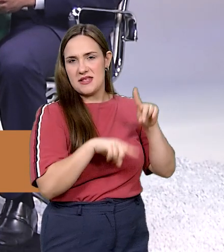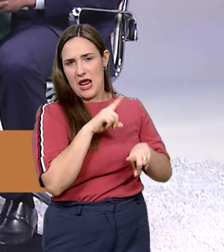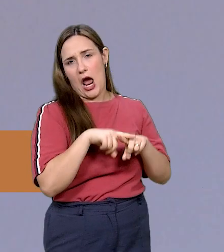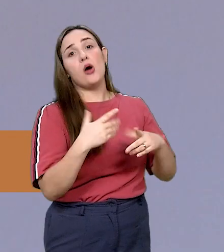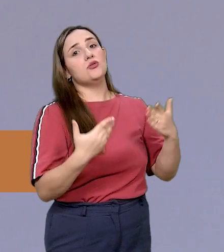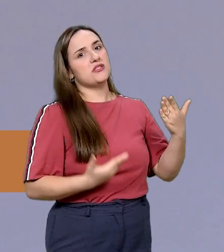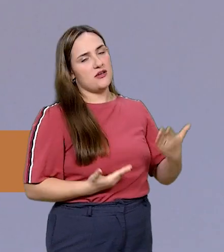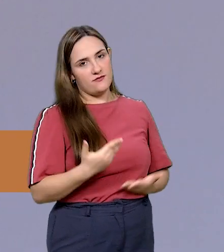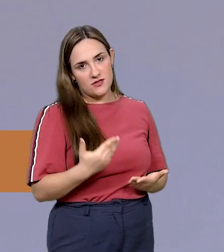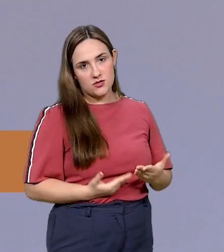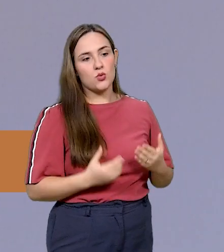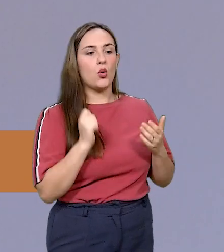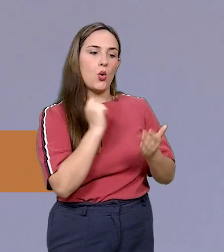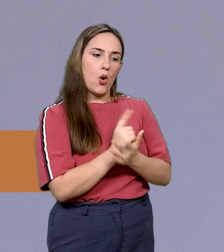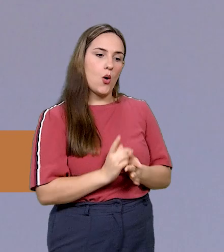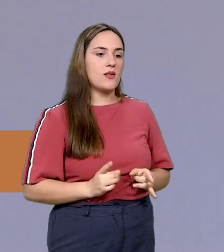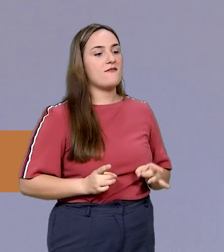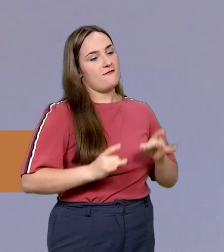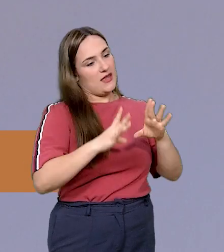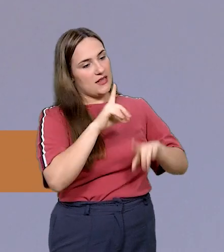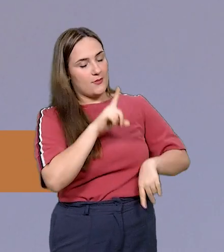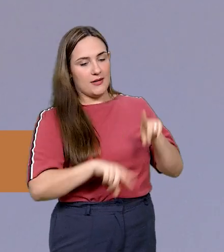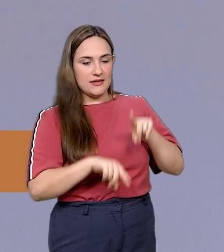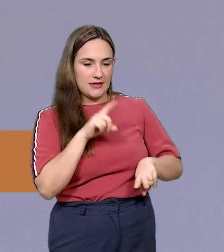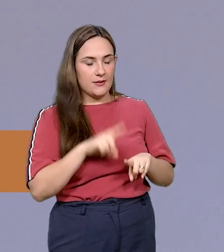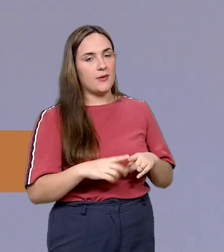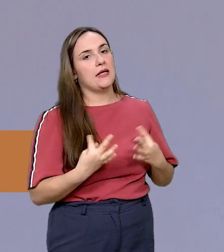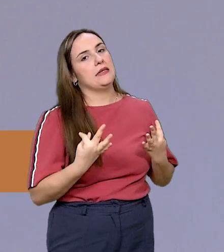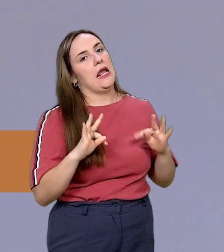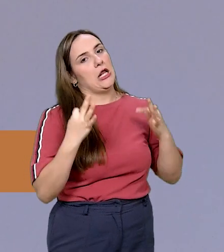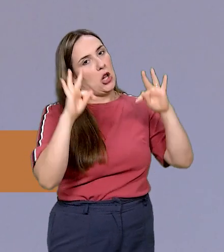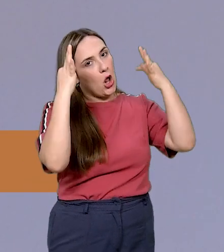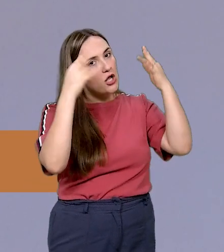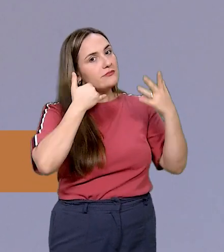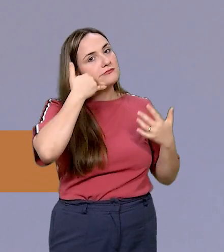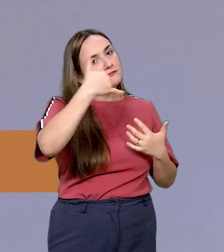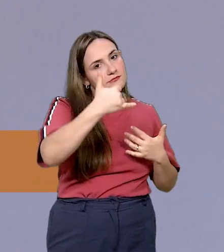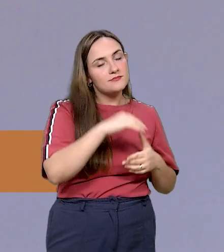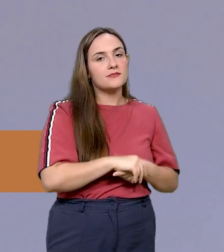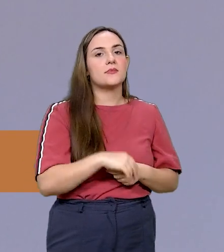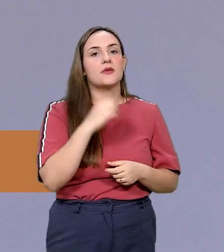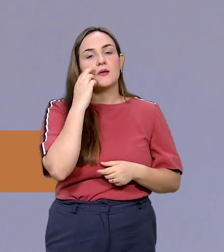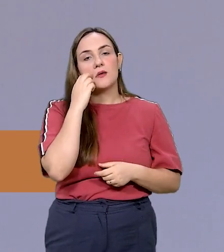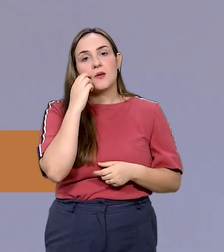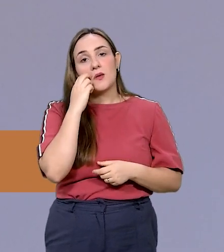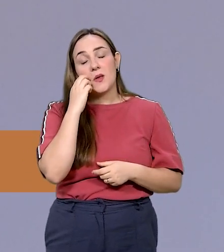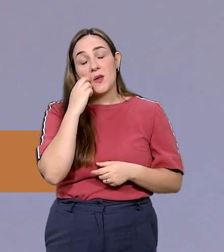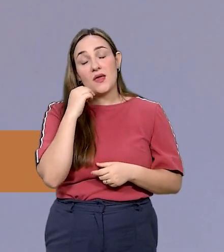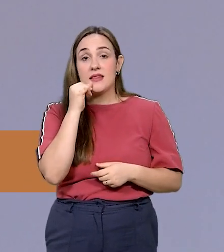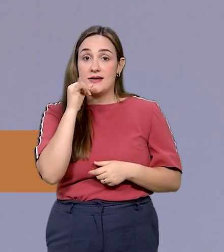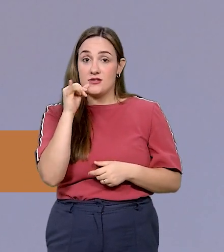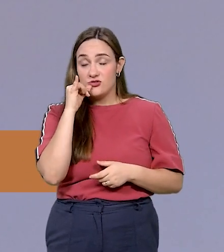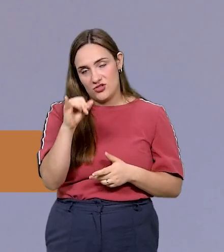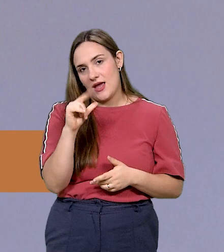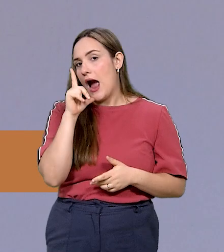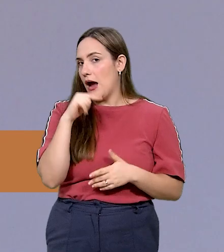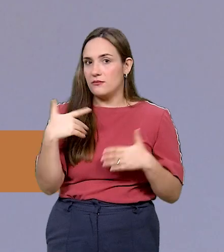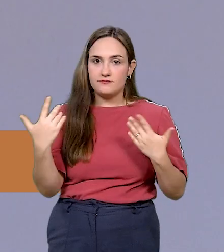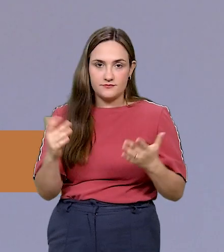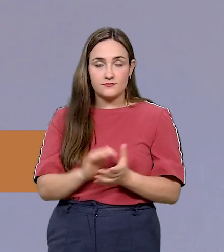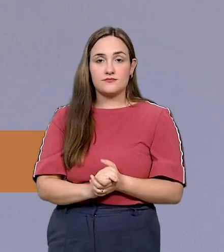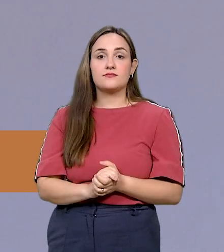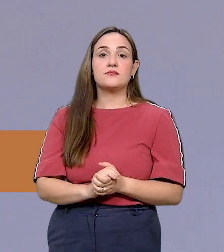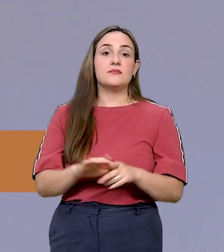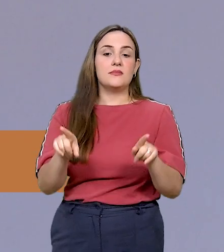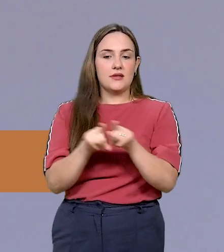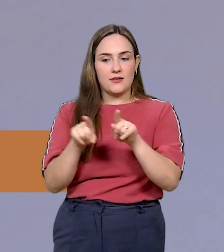relações de consumo, compra e venda de produtos eletrônicos, aquilo que você consome no seu dia a dia, energia elétrica,